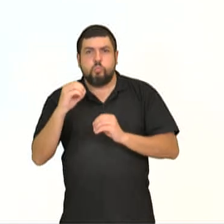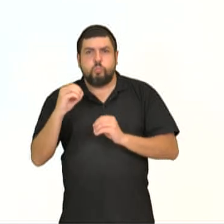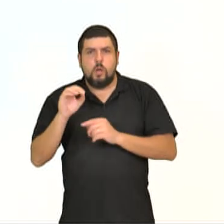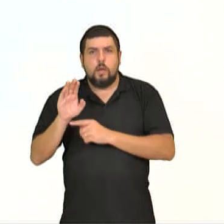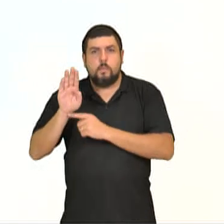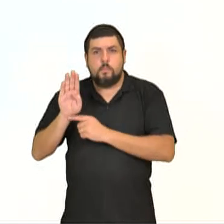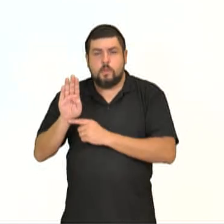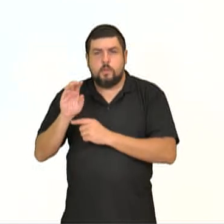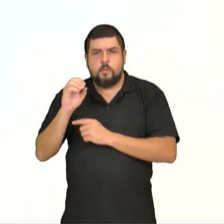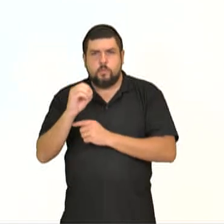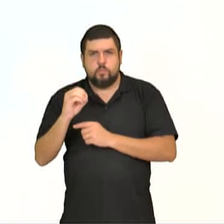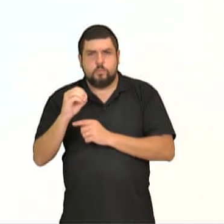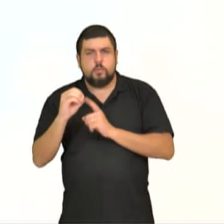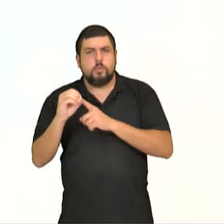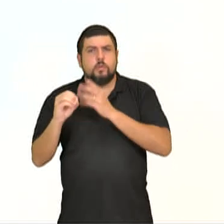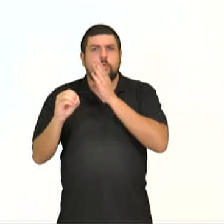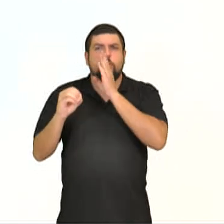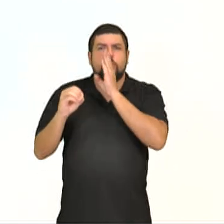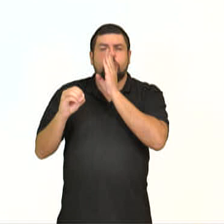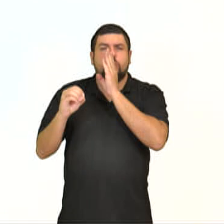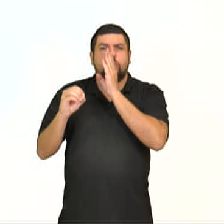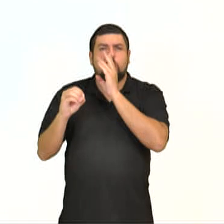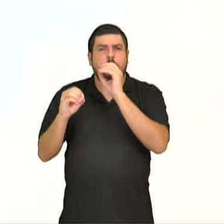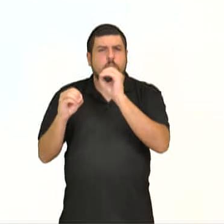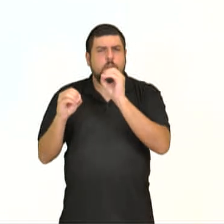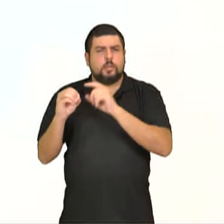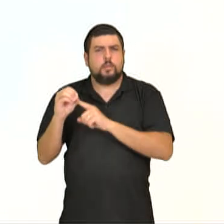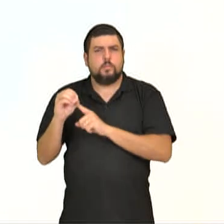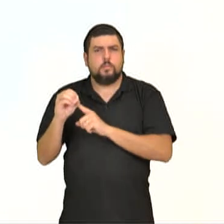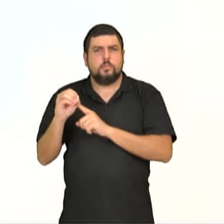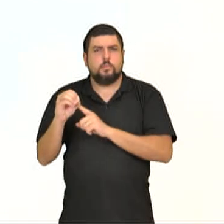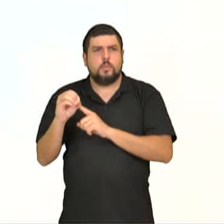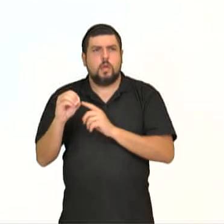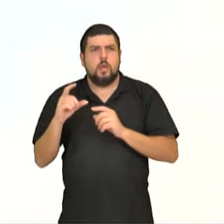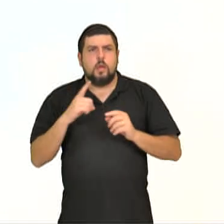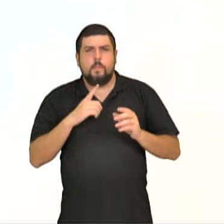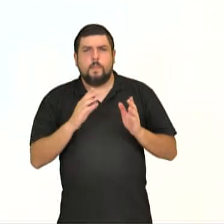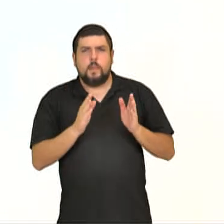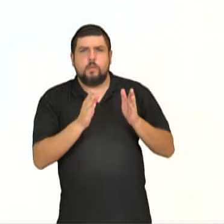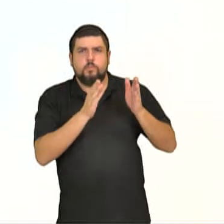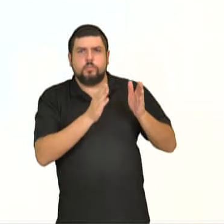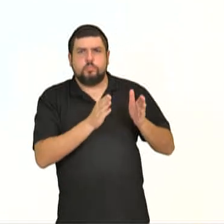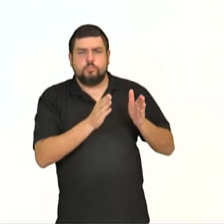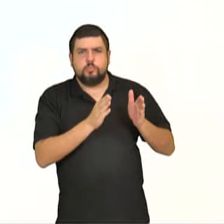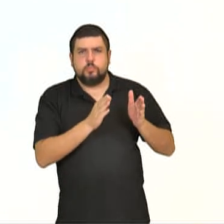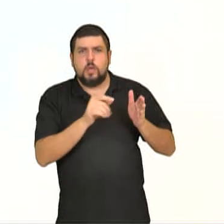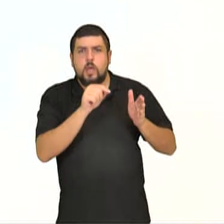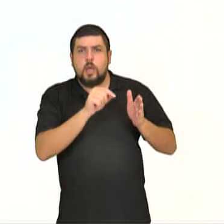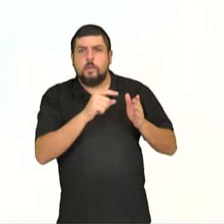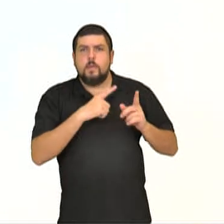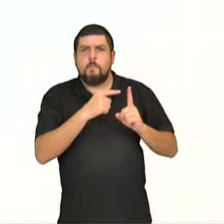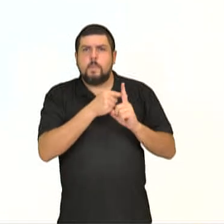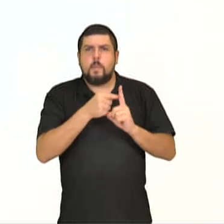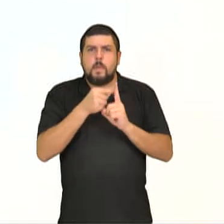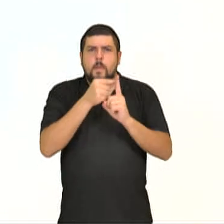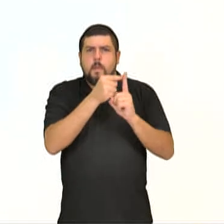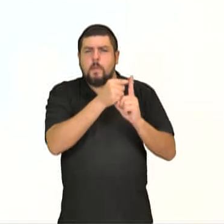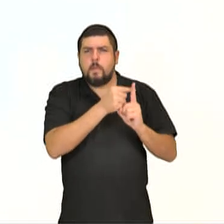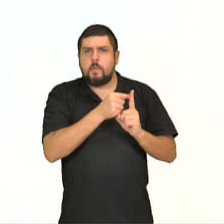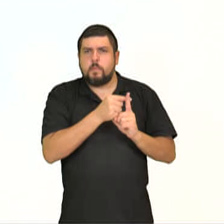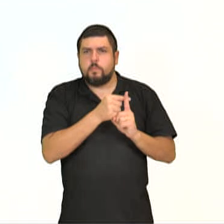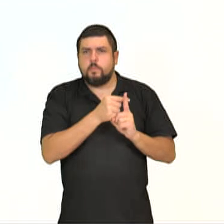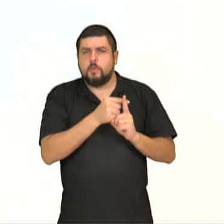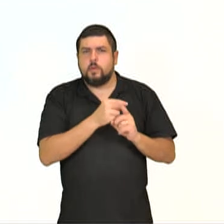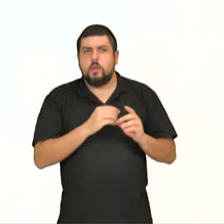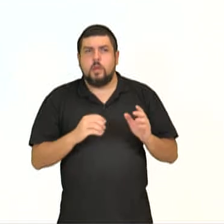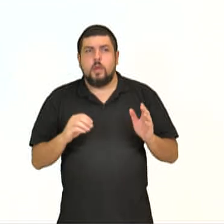negativa, está neutrazinha. Aí eu aproximo um corpo indutor carregado. Ele vai causar uma separação de cargas, uma polarização no